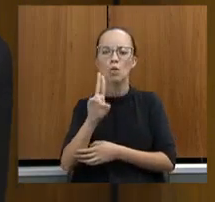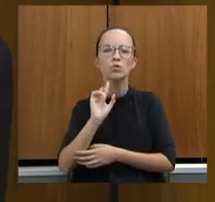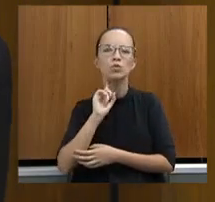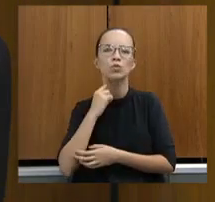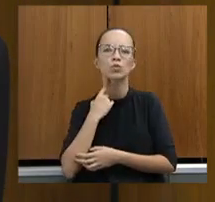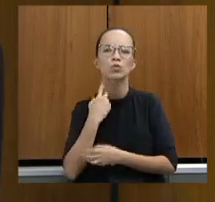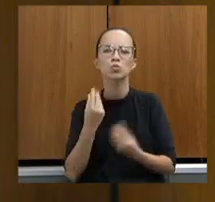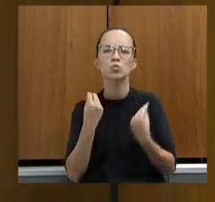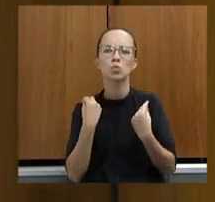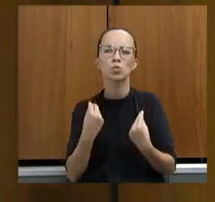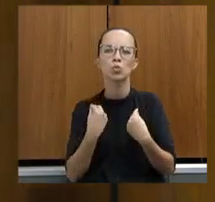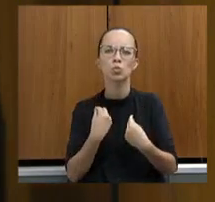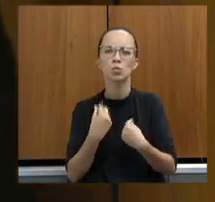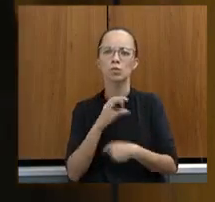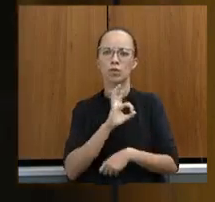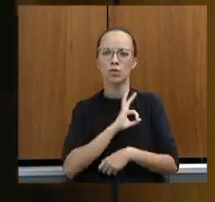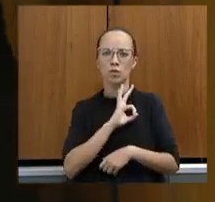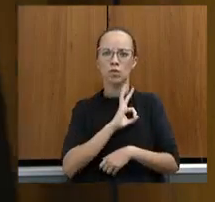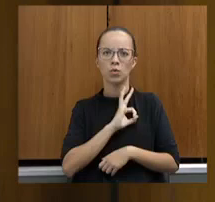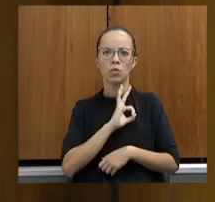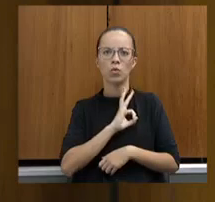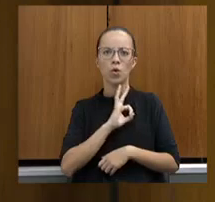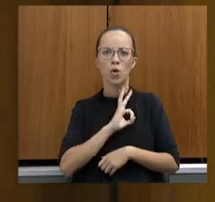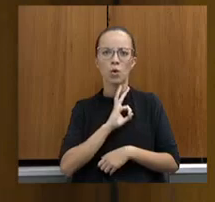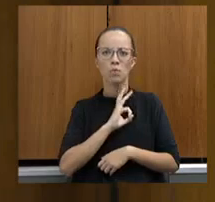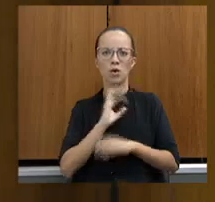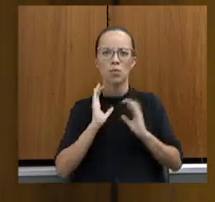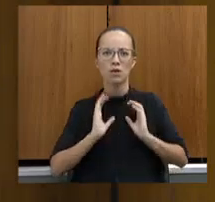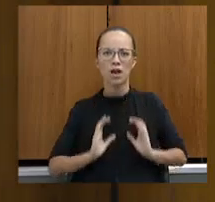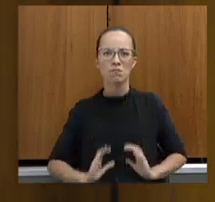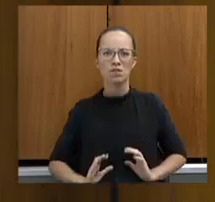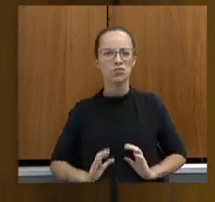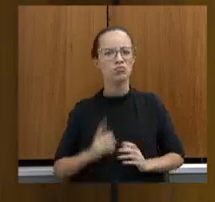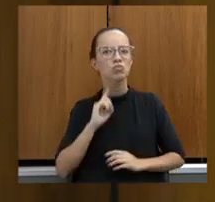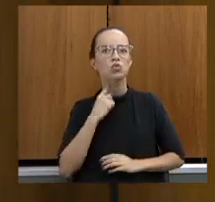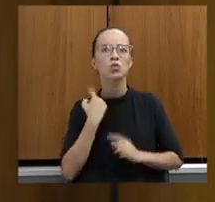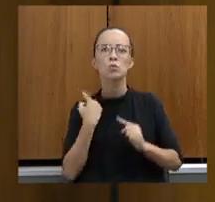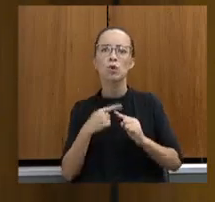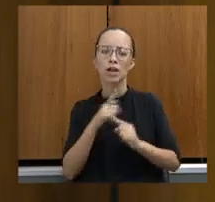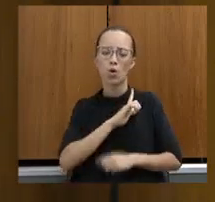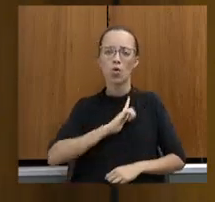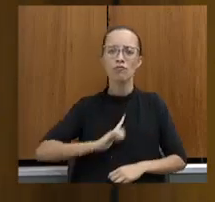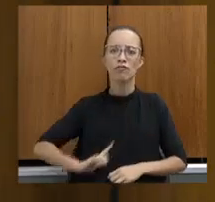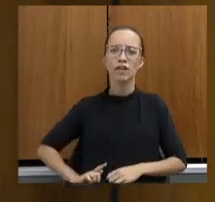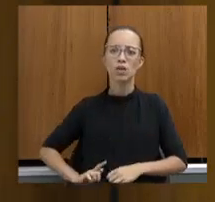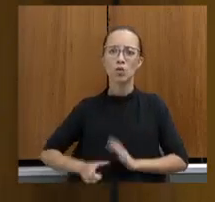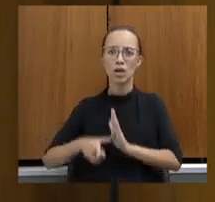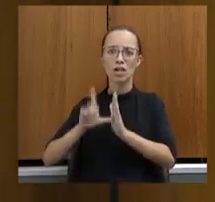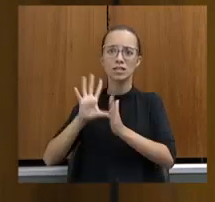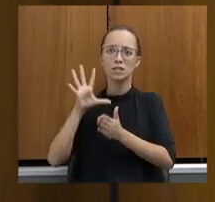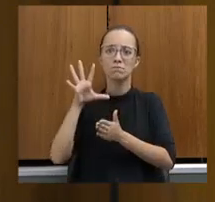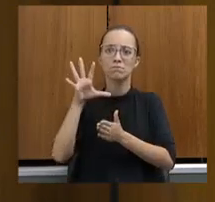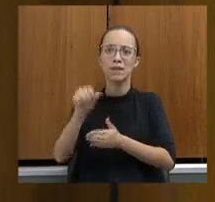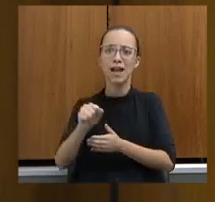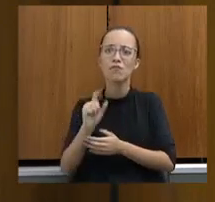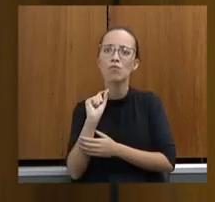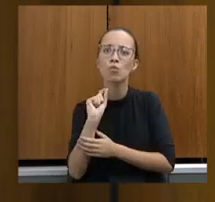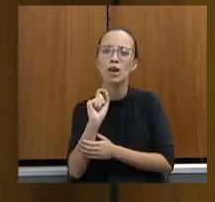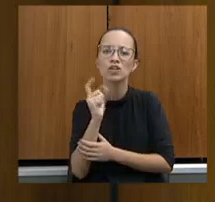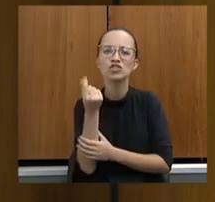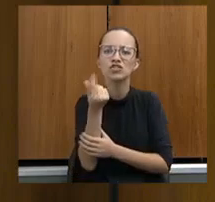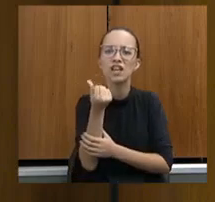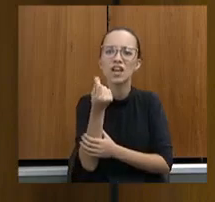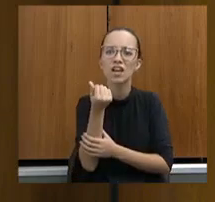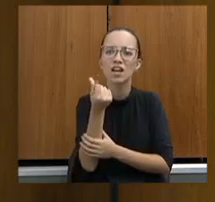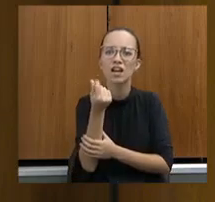Serasa policial com a dignidade dele com o nome será que o governo pegava o dinheiro na fonte na